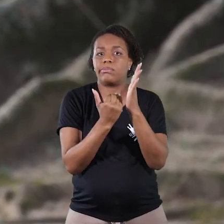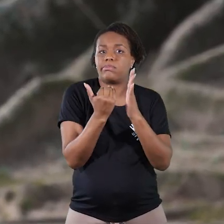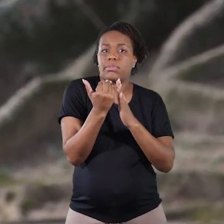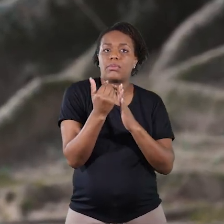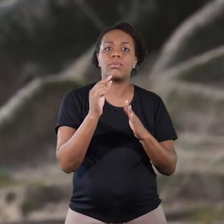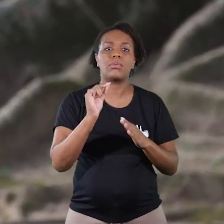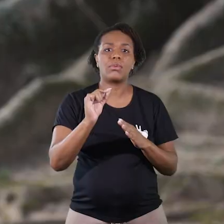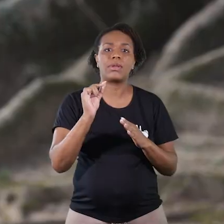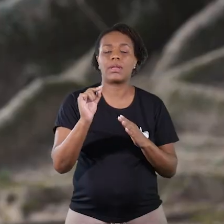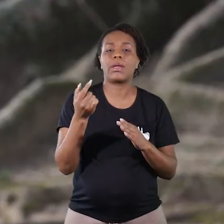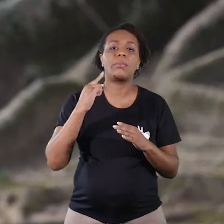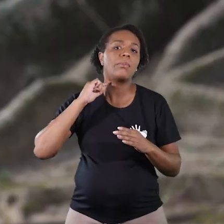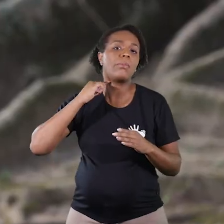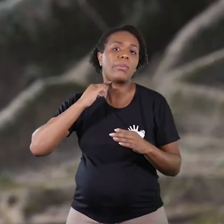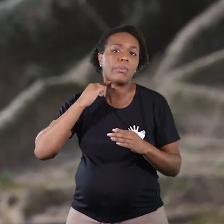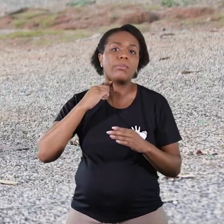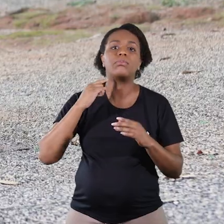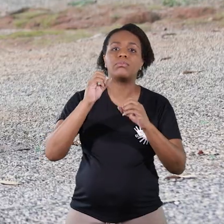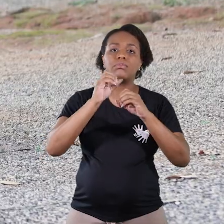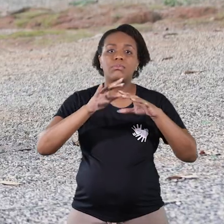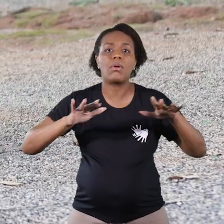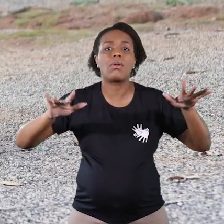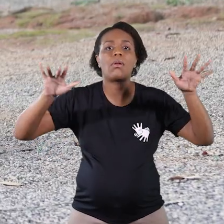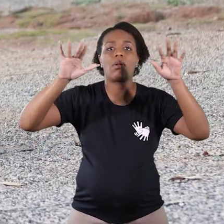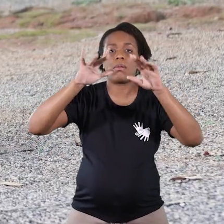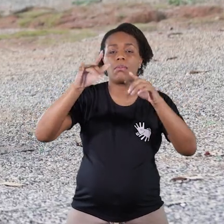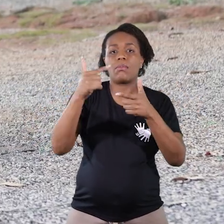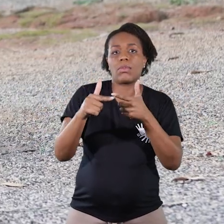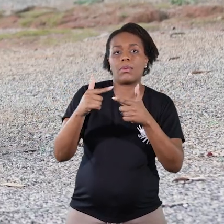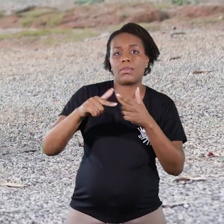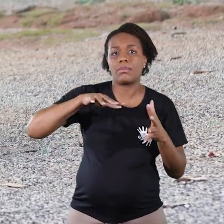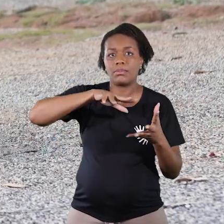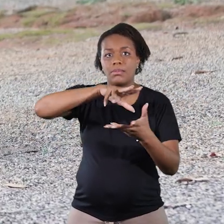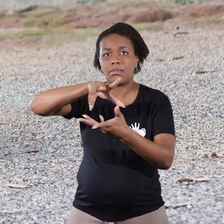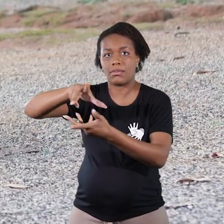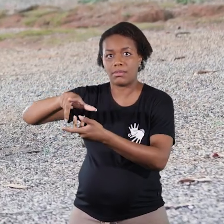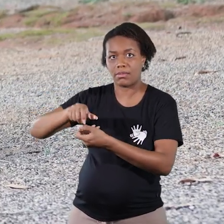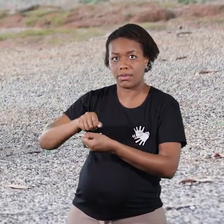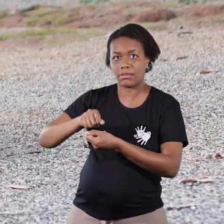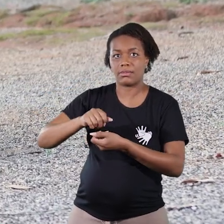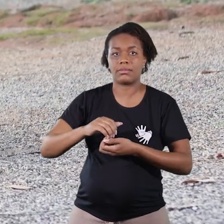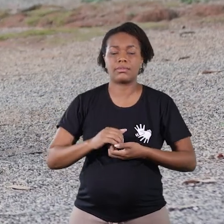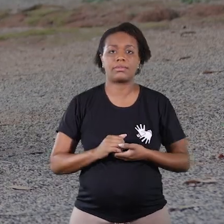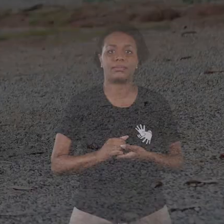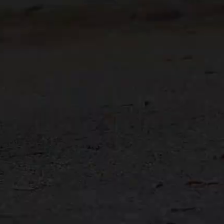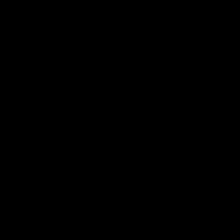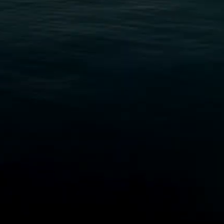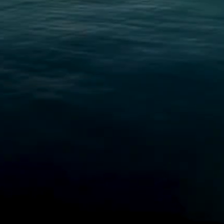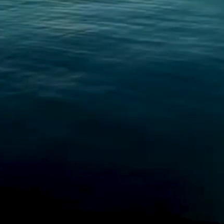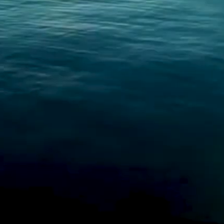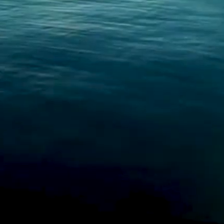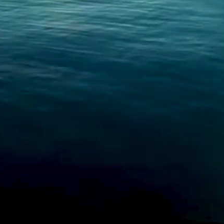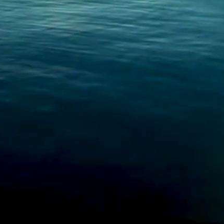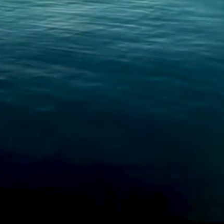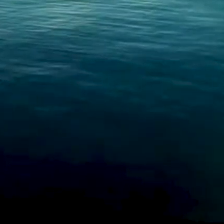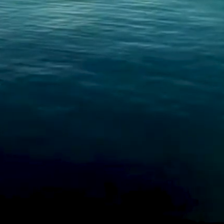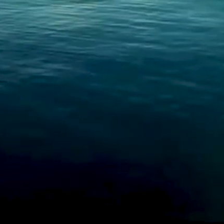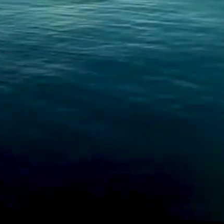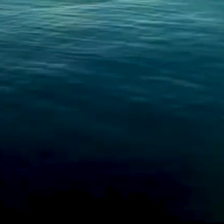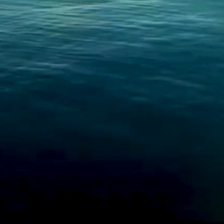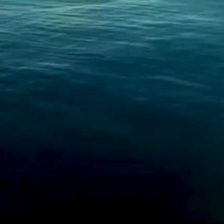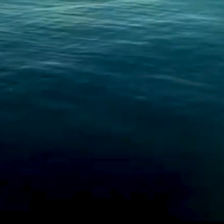suja, voltando a aumentar as emissões, e isso não é um problema de um ou outro país, é um problema global.